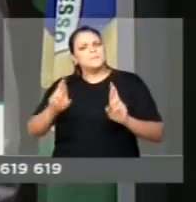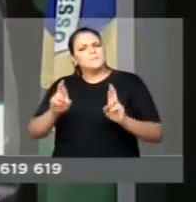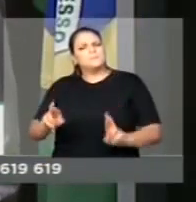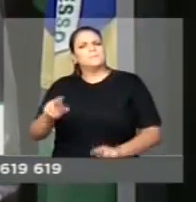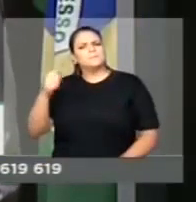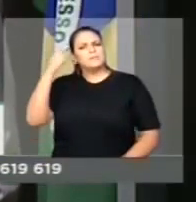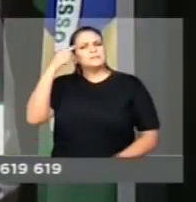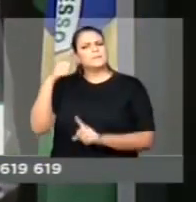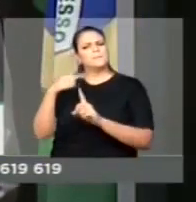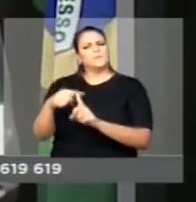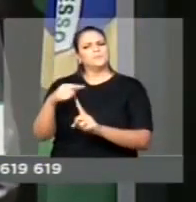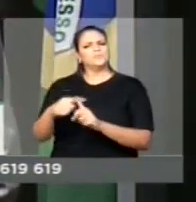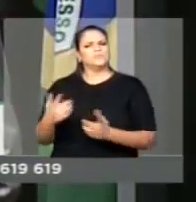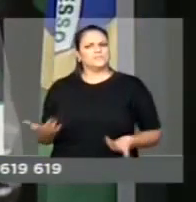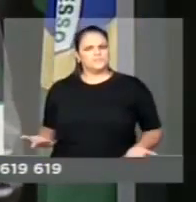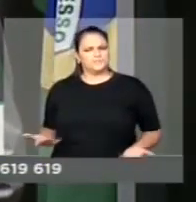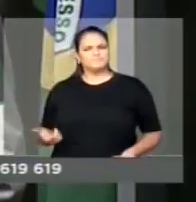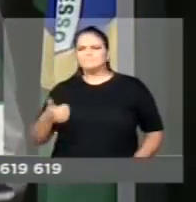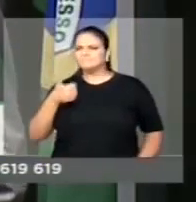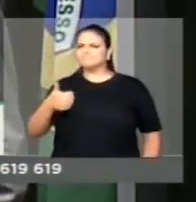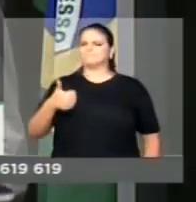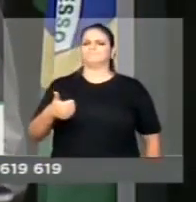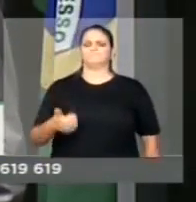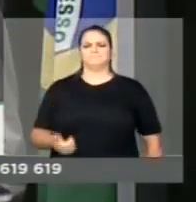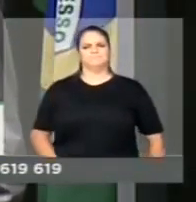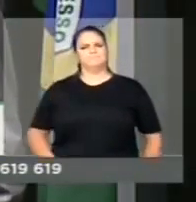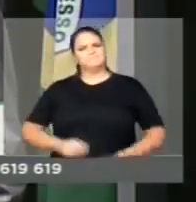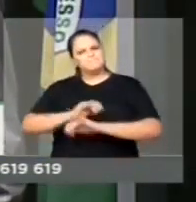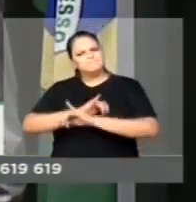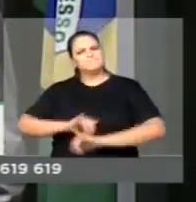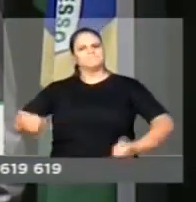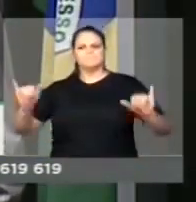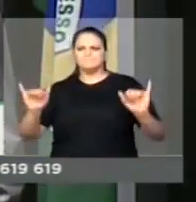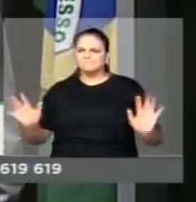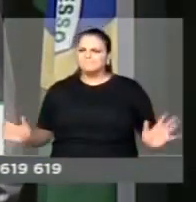e levar o otimismo à nação brasileira.